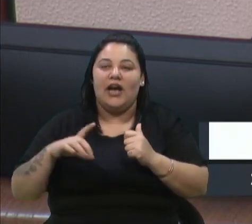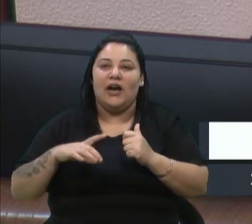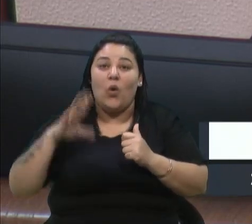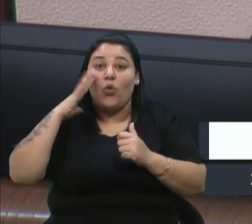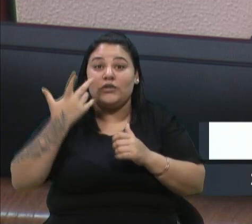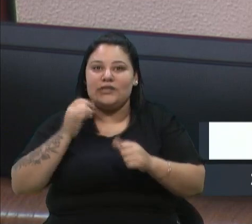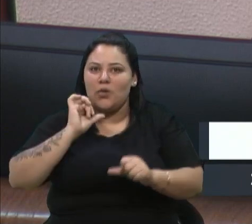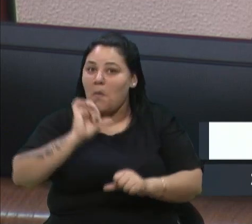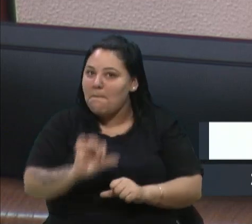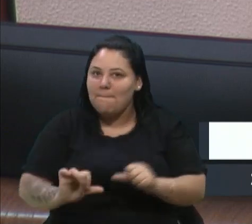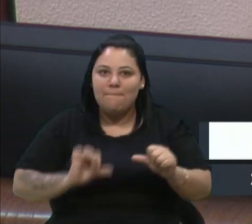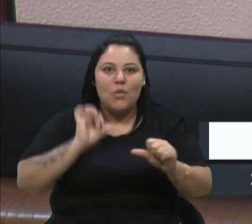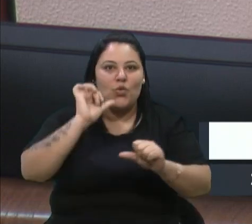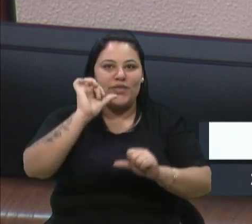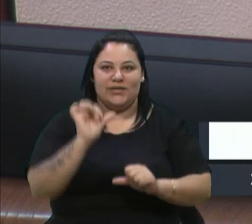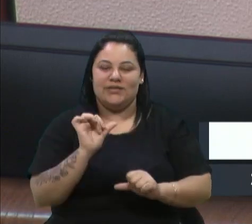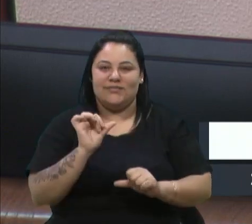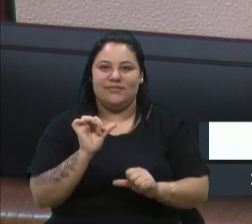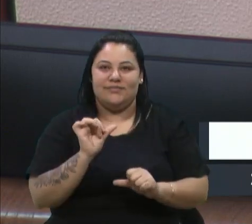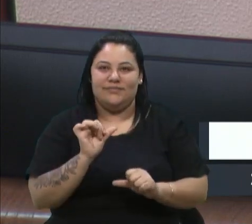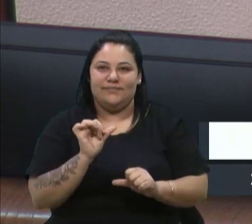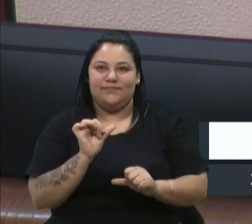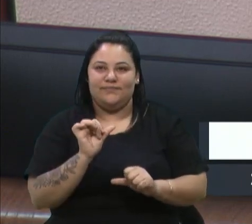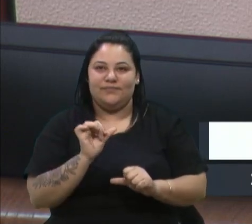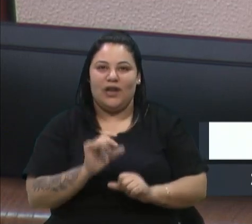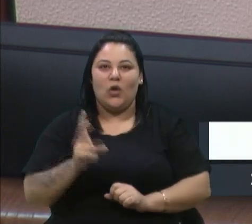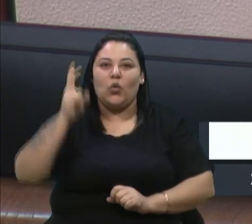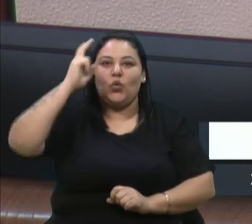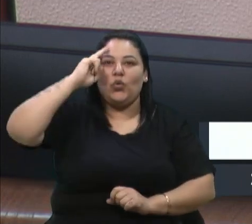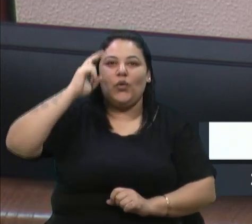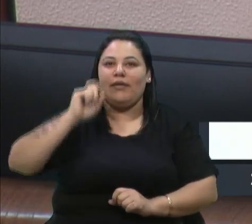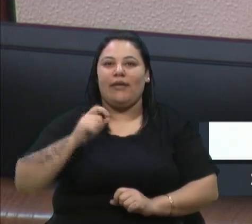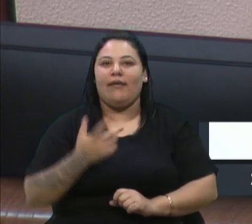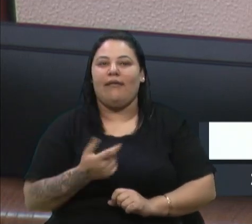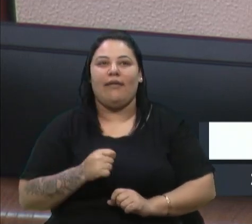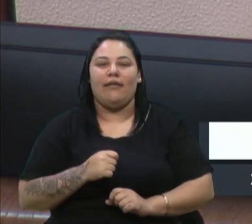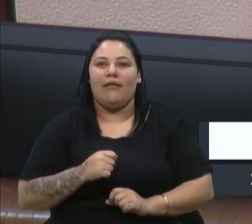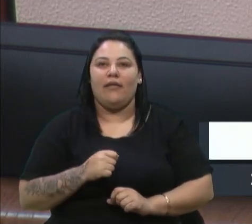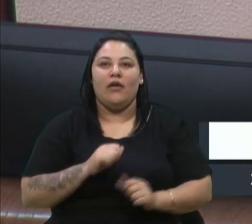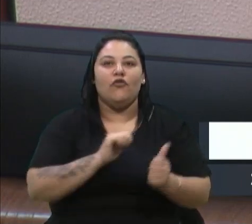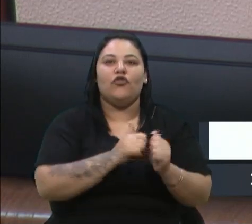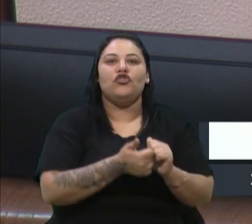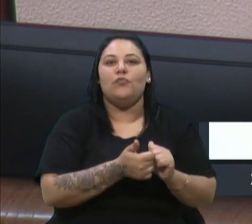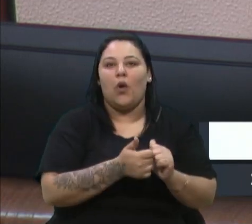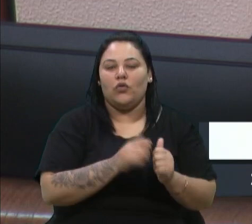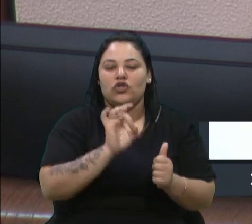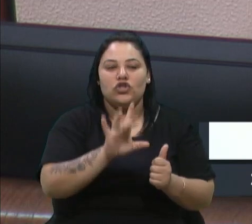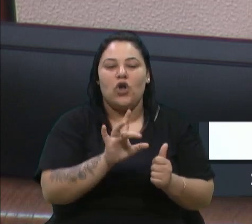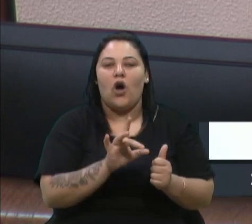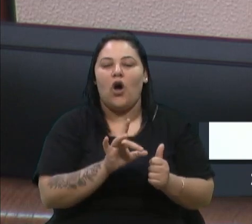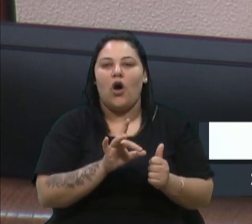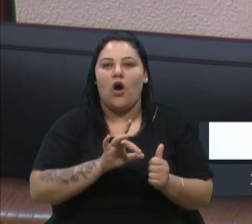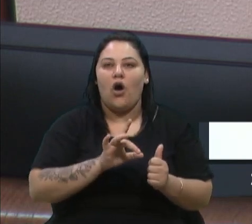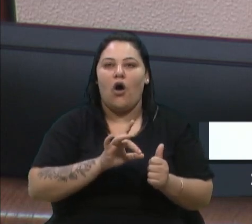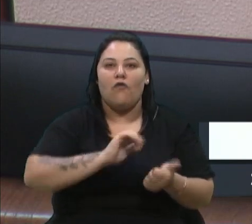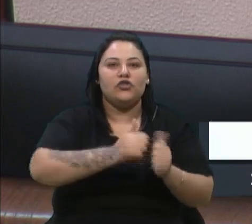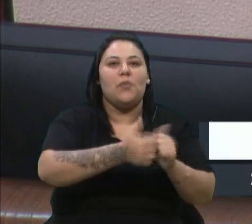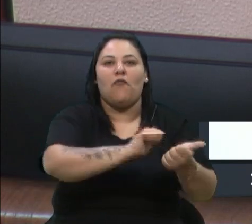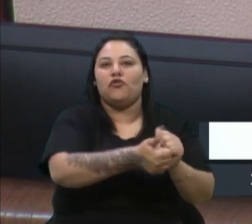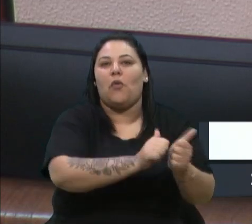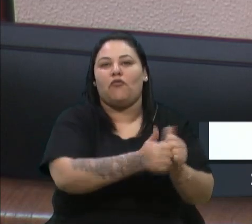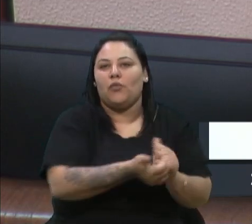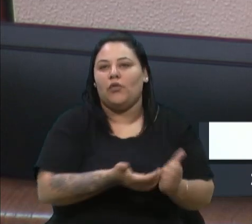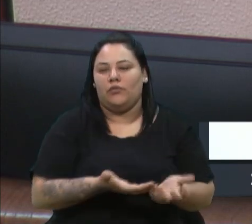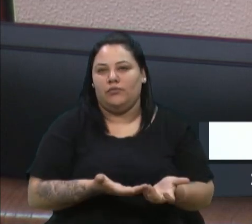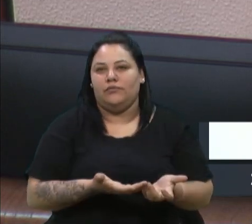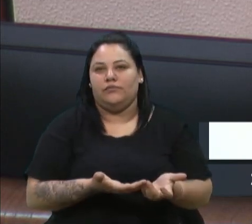seja, está saindo daquela cultura de que futebol é sinônimo de esporte. Não, ele está diversificado. E